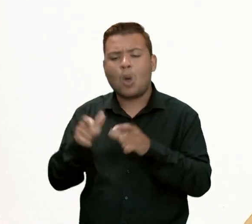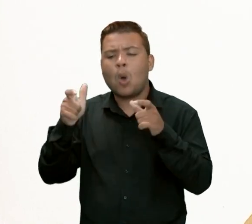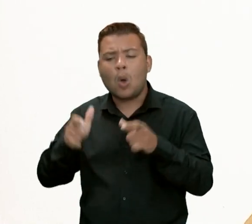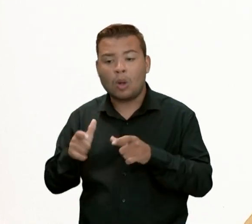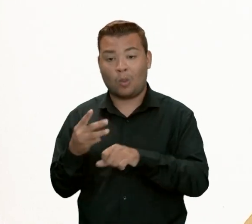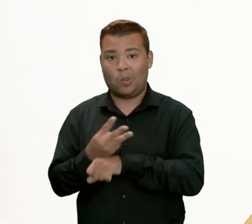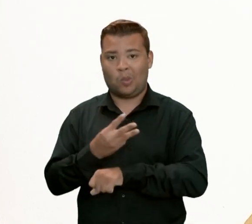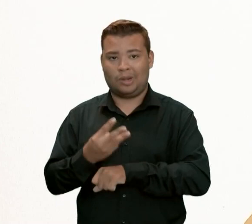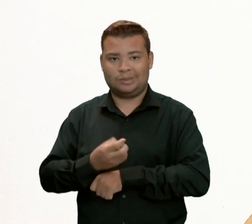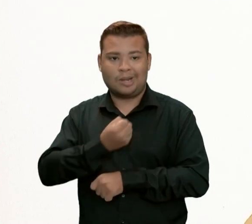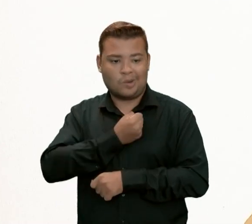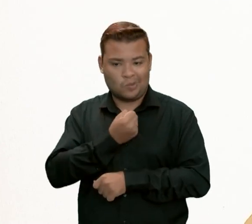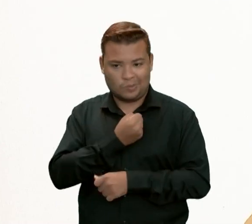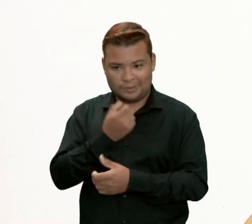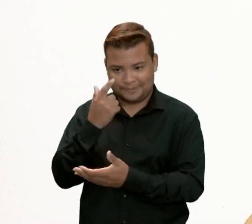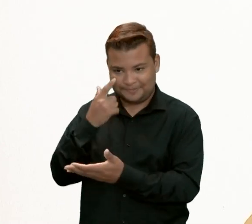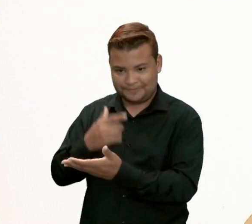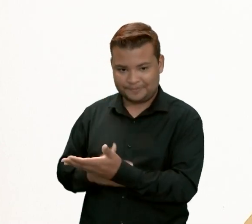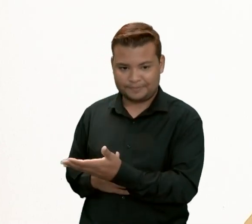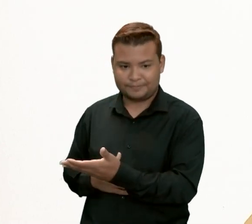número é o